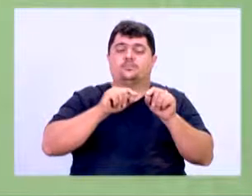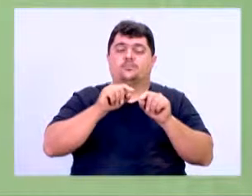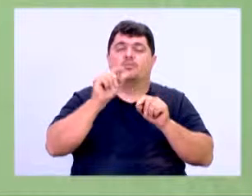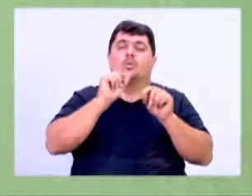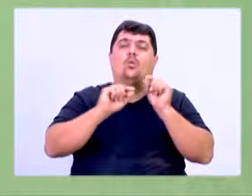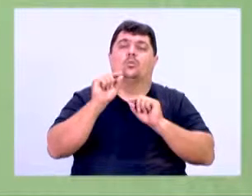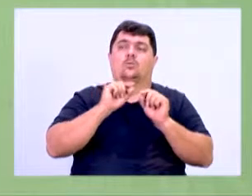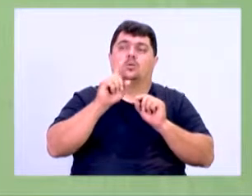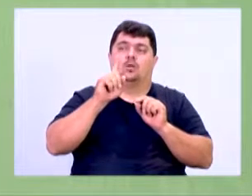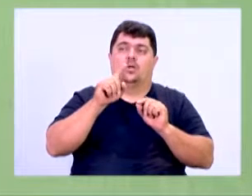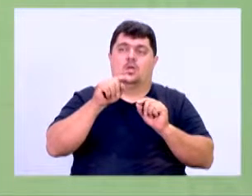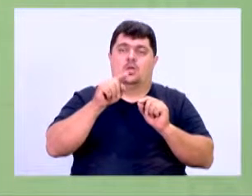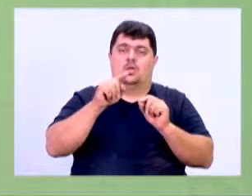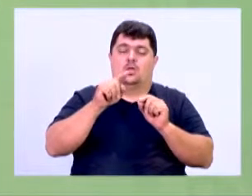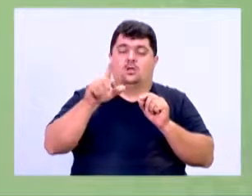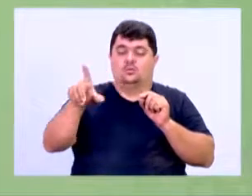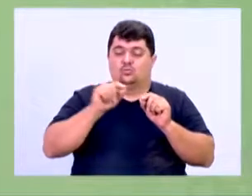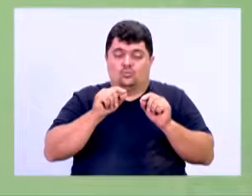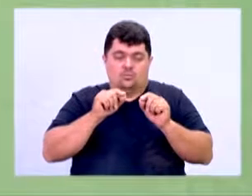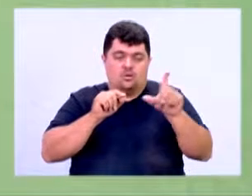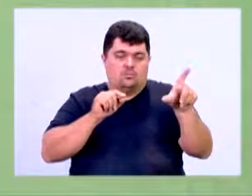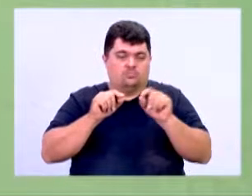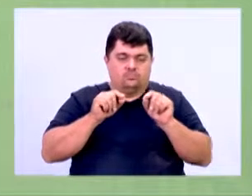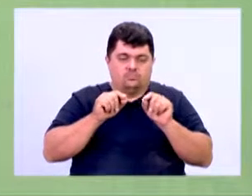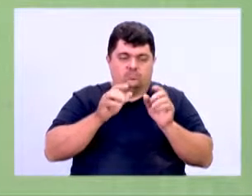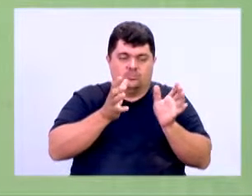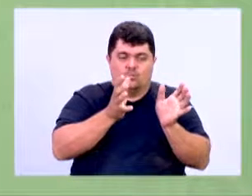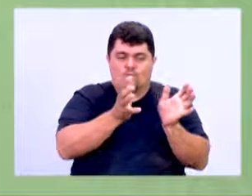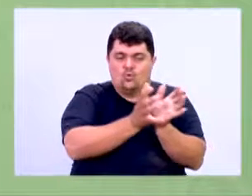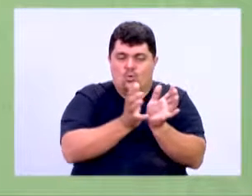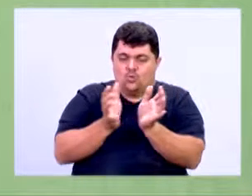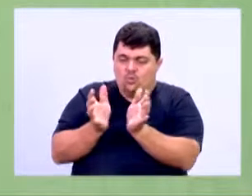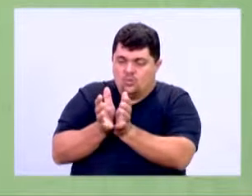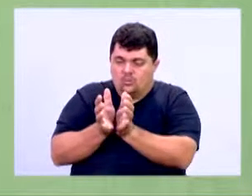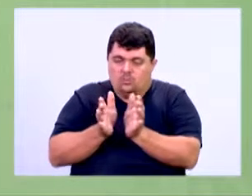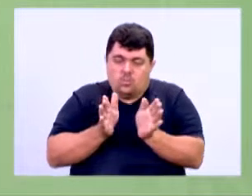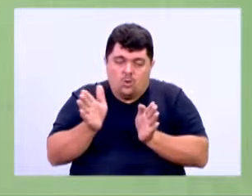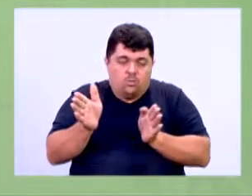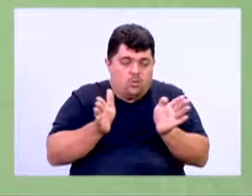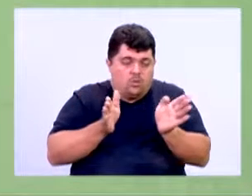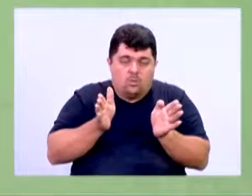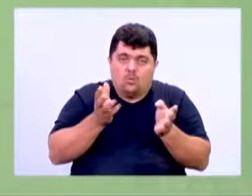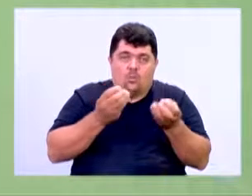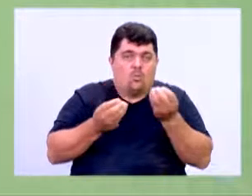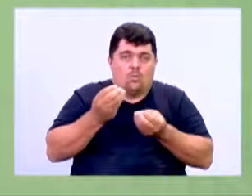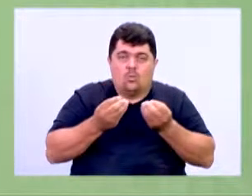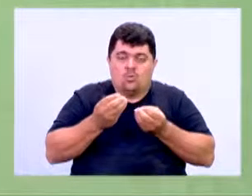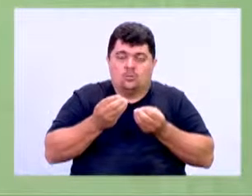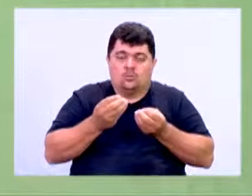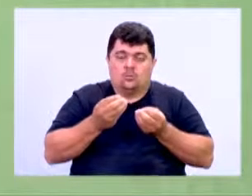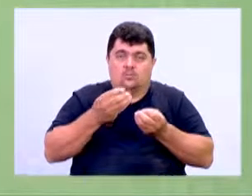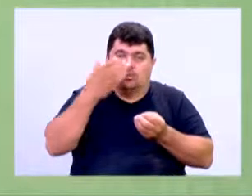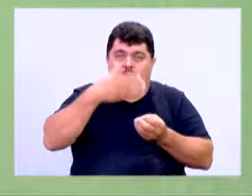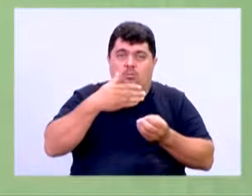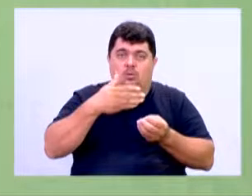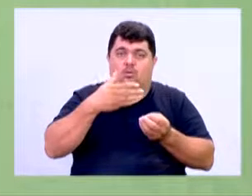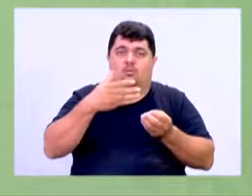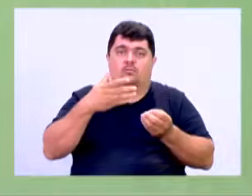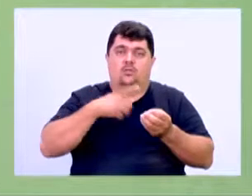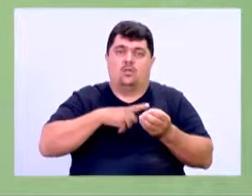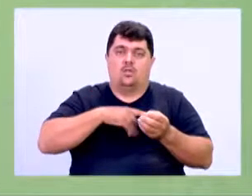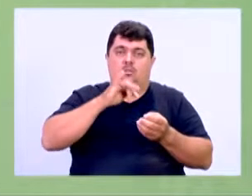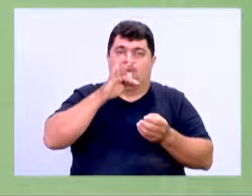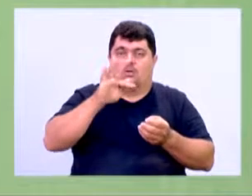de seleção servem para escolher um determinado bloco de comandos a partir da avaliação de uma expressão, como um